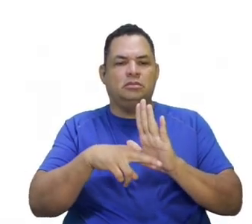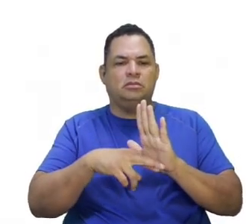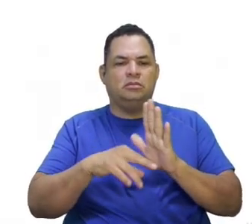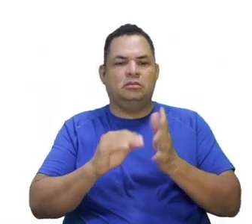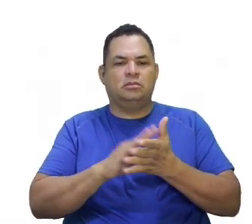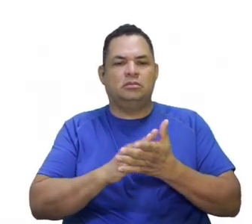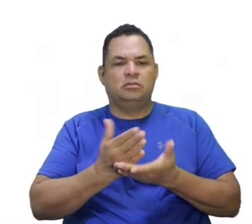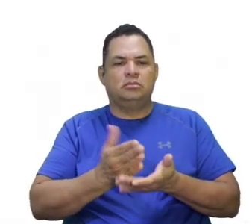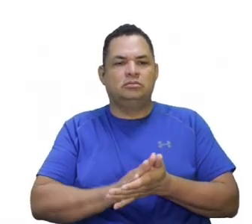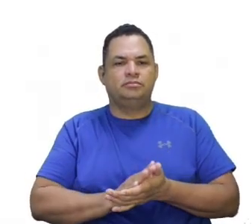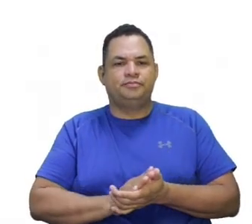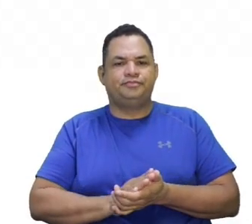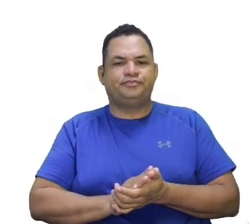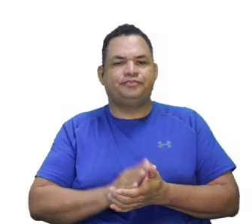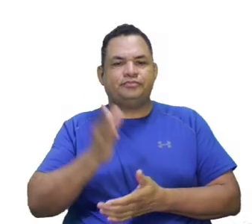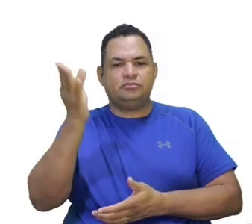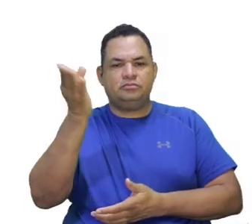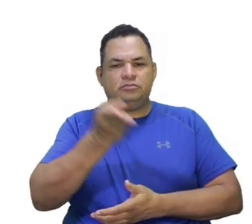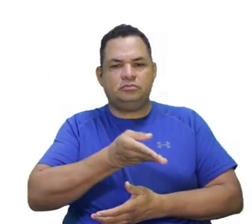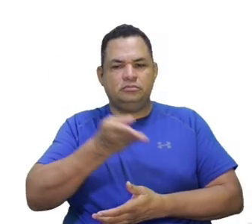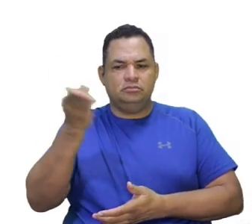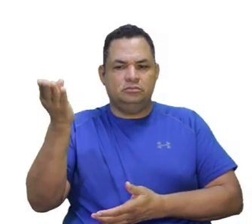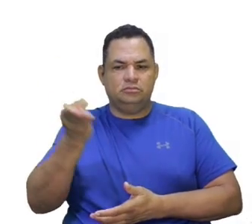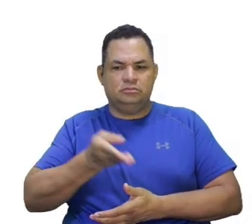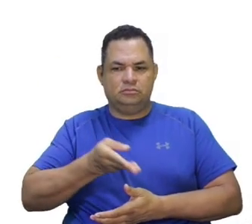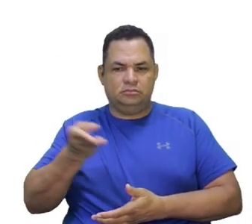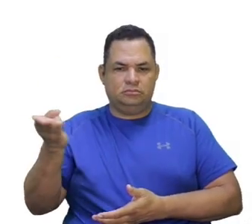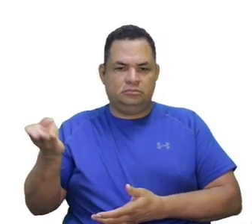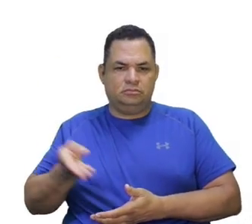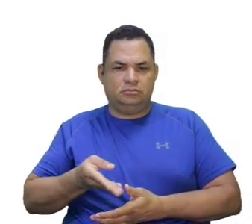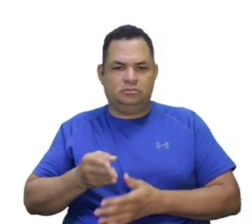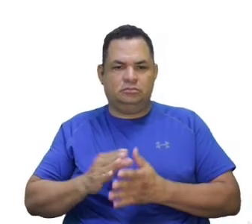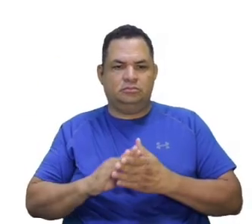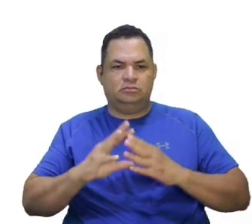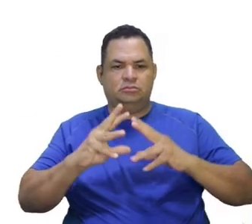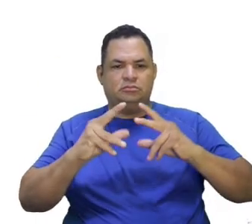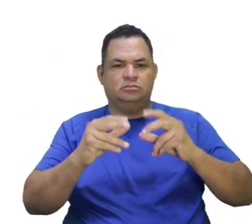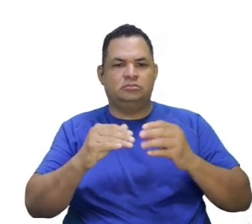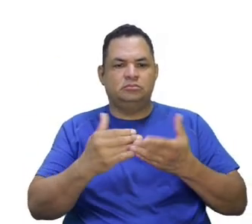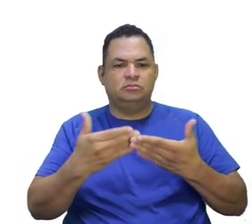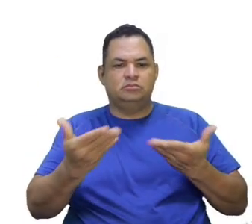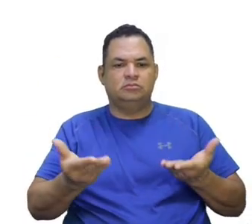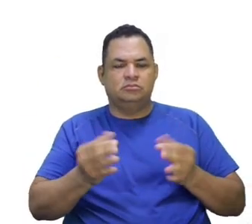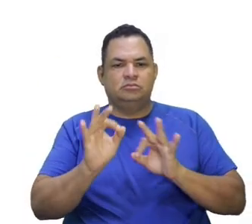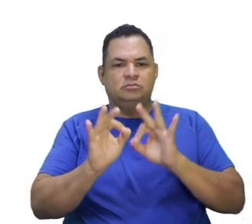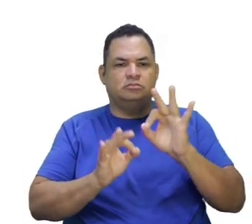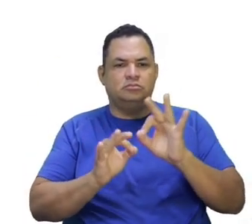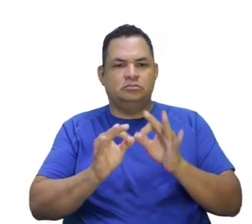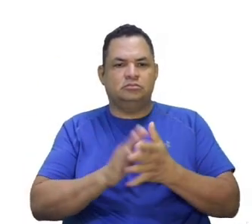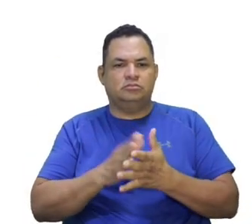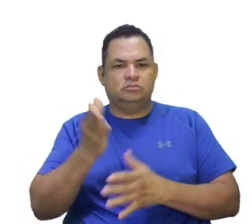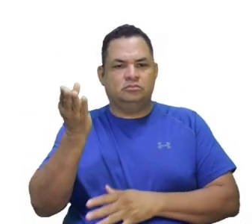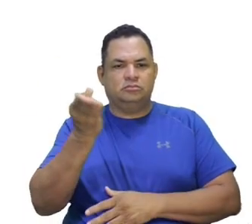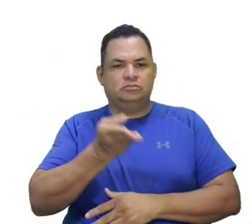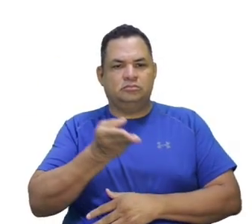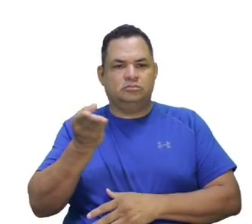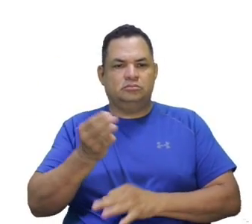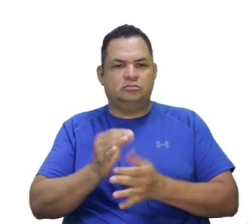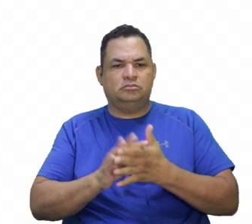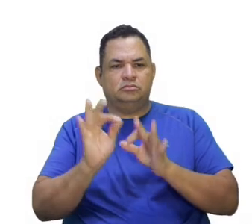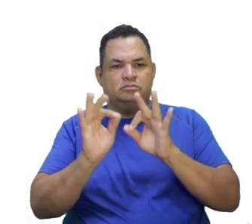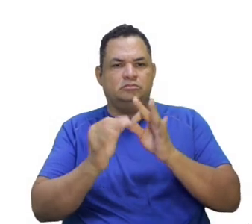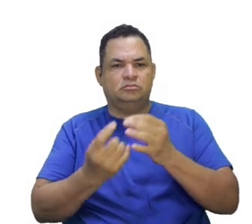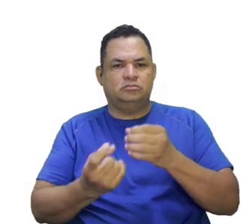é na diagonal, em zigue-zague. Todas as vezes que você chega aqui embaixo,